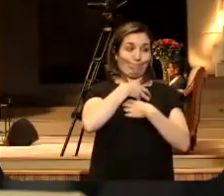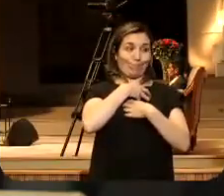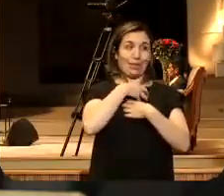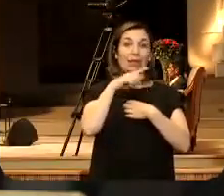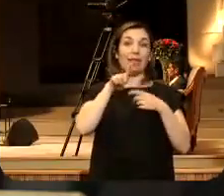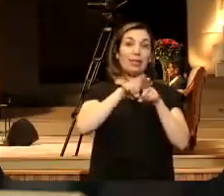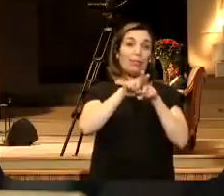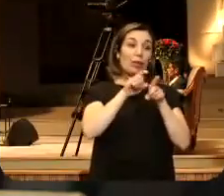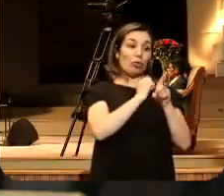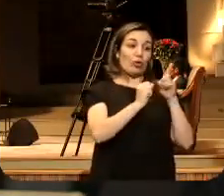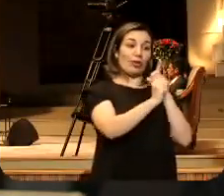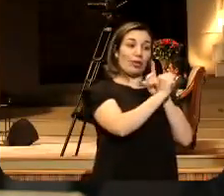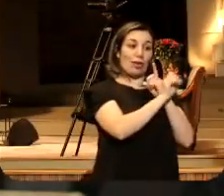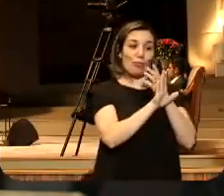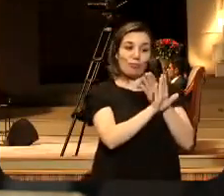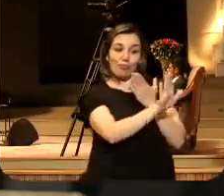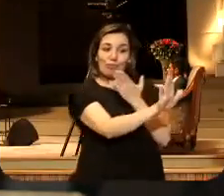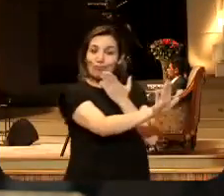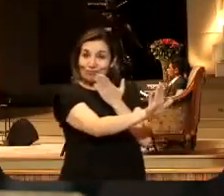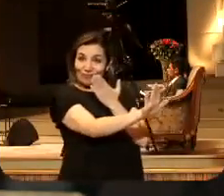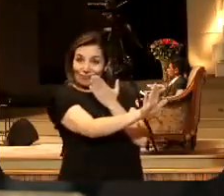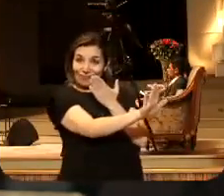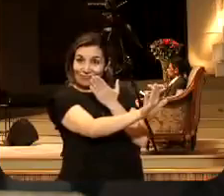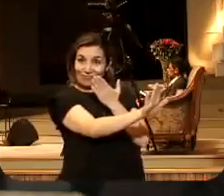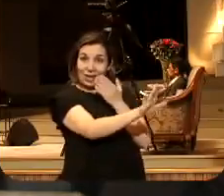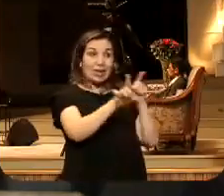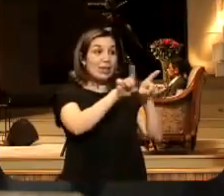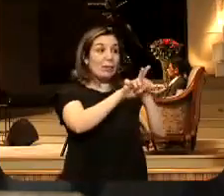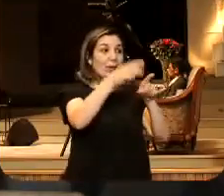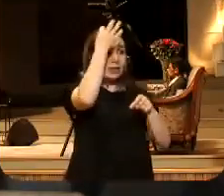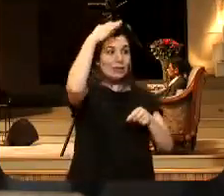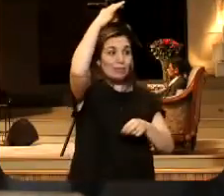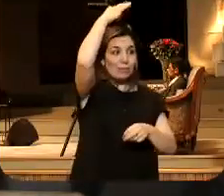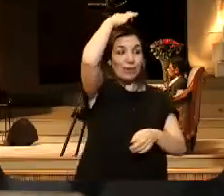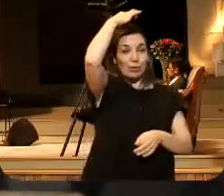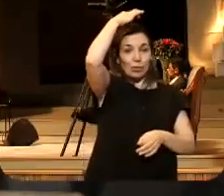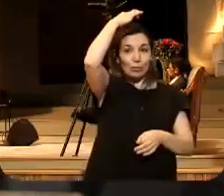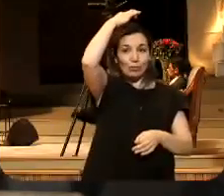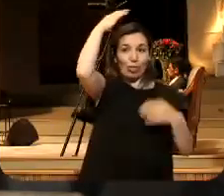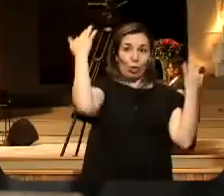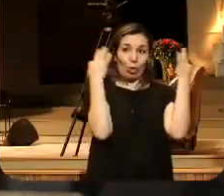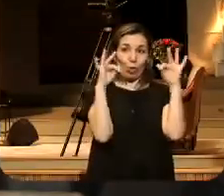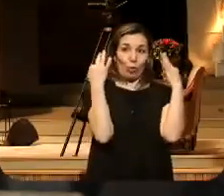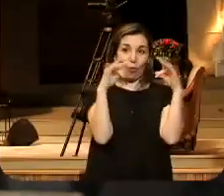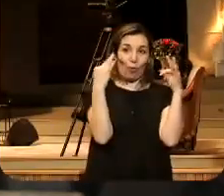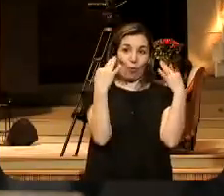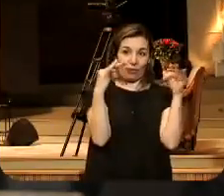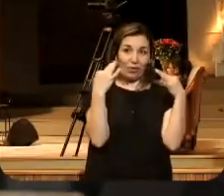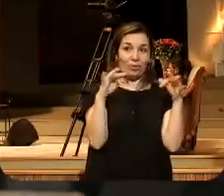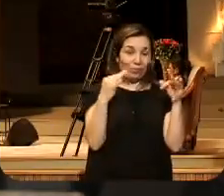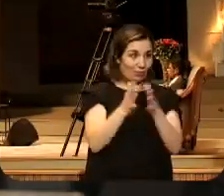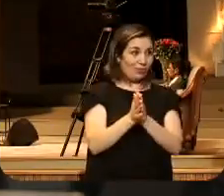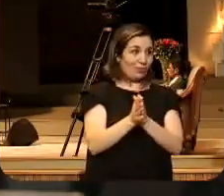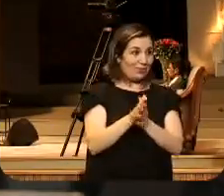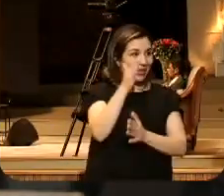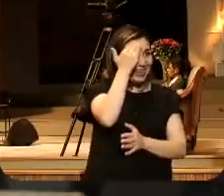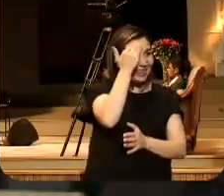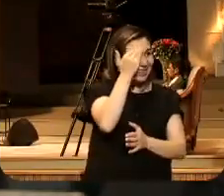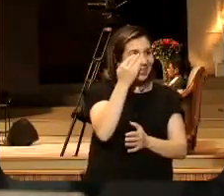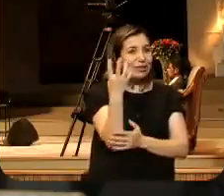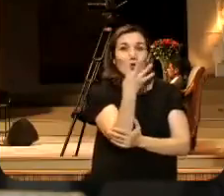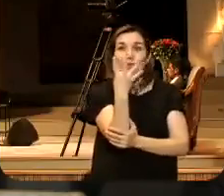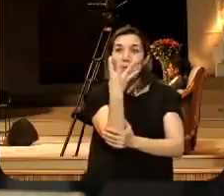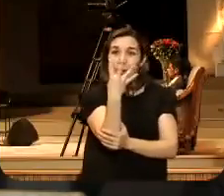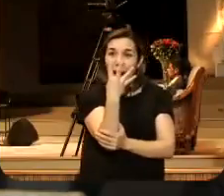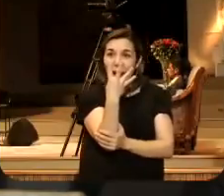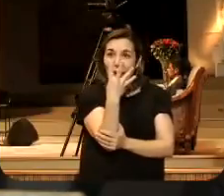e espiritual. Para a doutora Ana Cláudia Arantes, uma referência na área, ela vai dizer que o sofrimento espiritual é